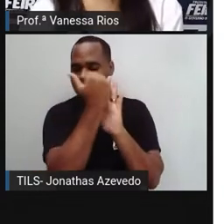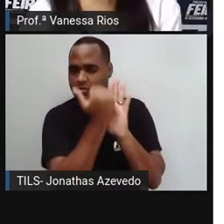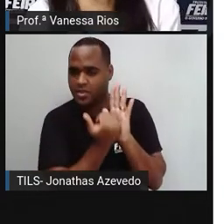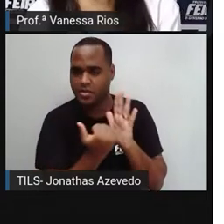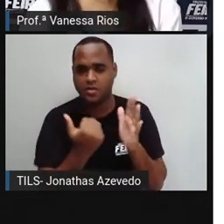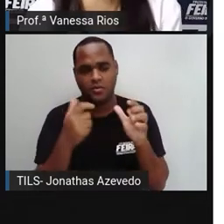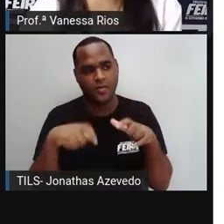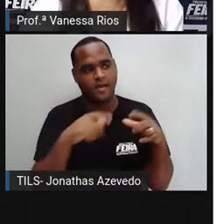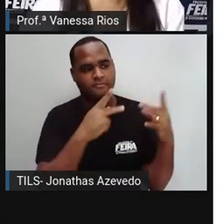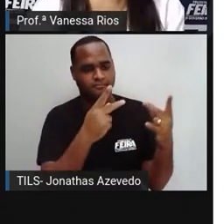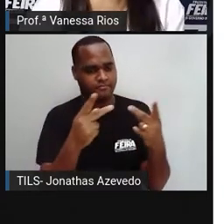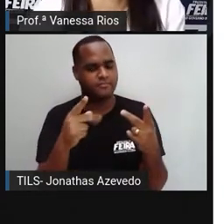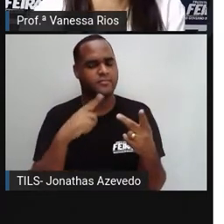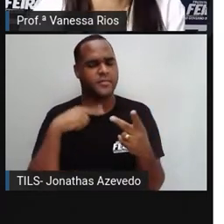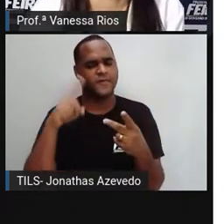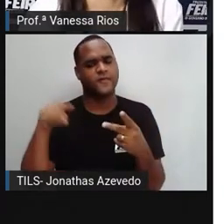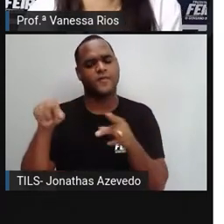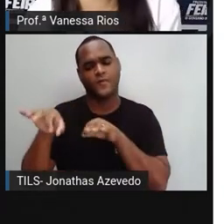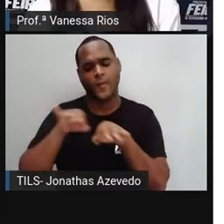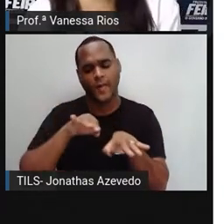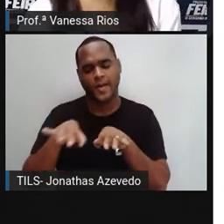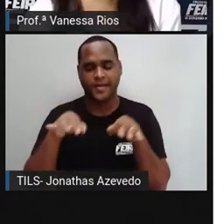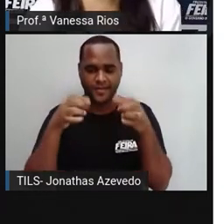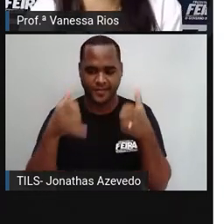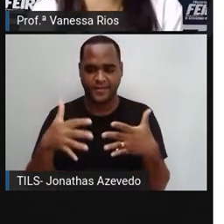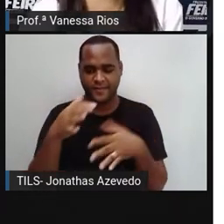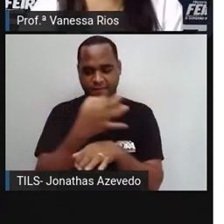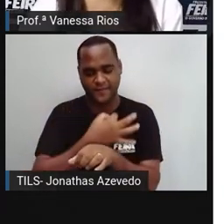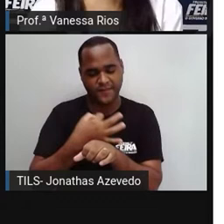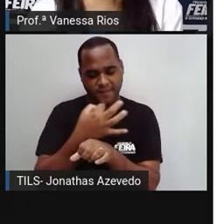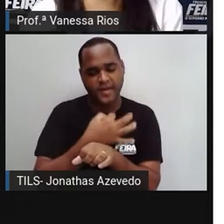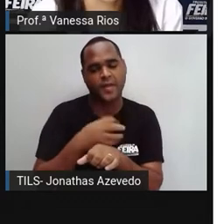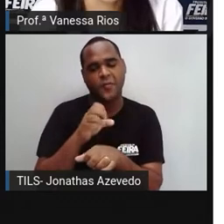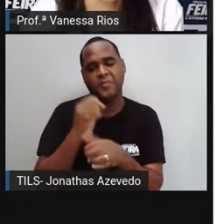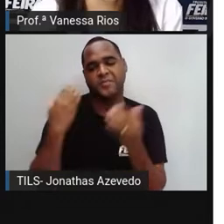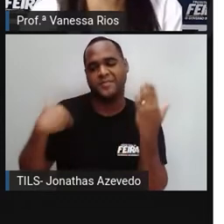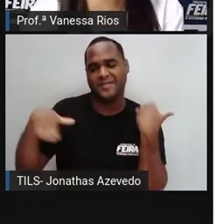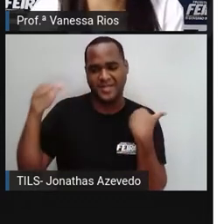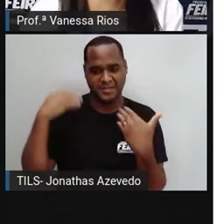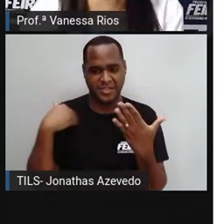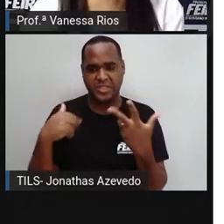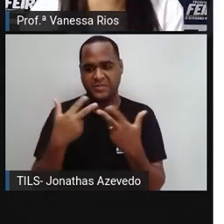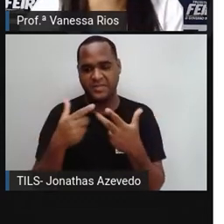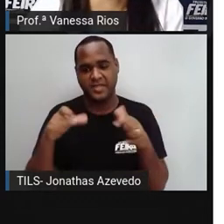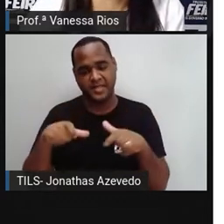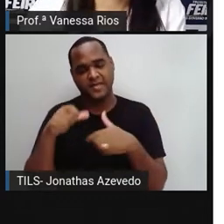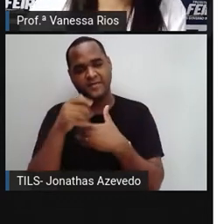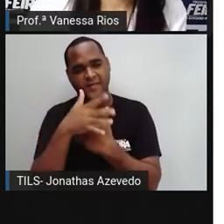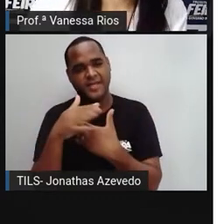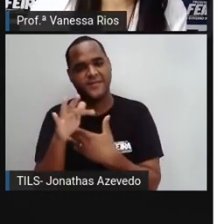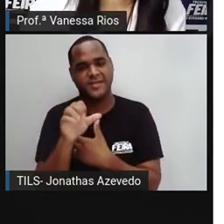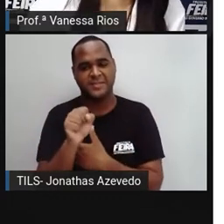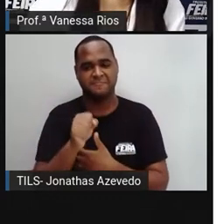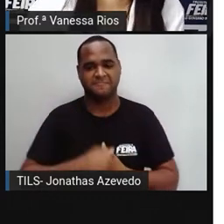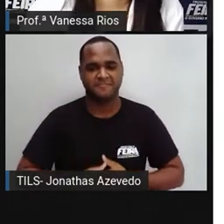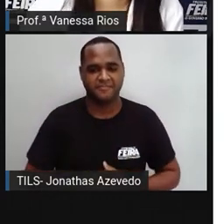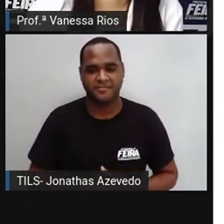de visita para que você organize aí as suas férias, os seus passeios na cidade de Feira de